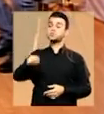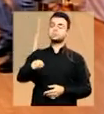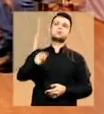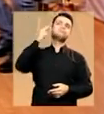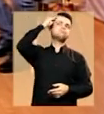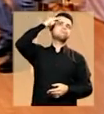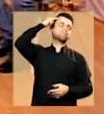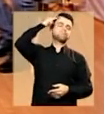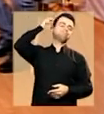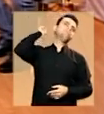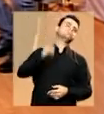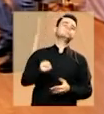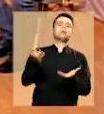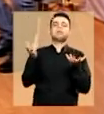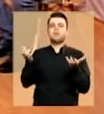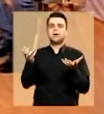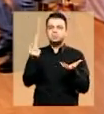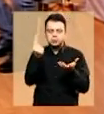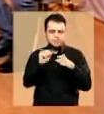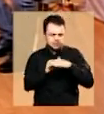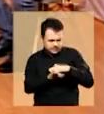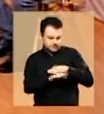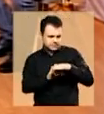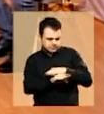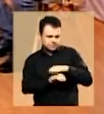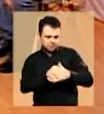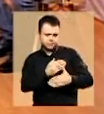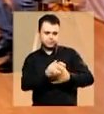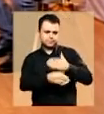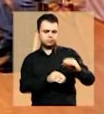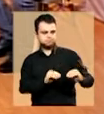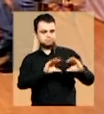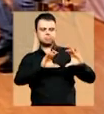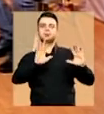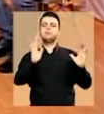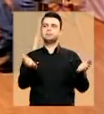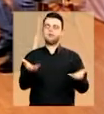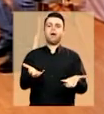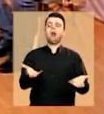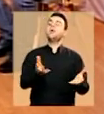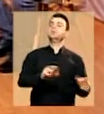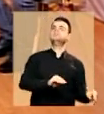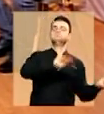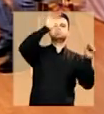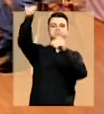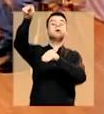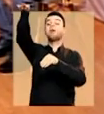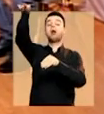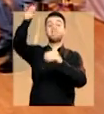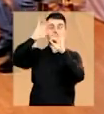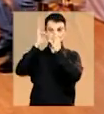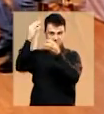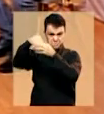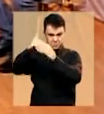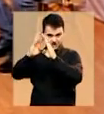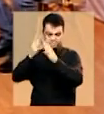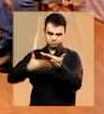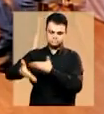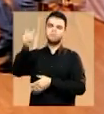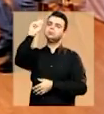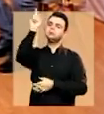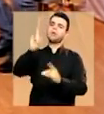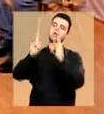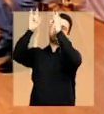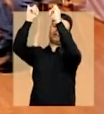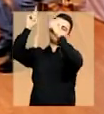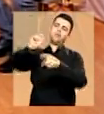vida deles. Juntaram dinheiro, estão estabelecidos. E eles não quiseram ficar numa casa de família, eles alugaram um flat para os dois e vão passar 2 meses